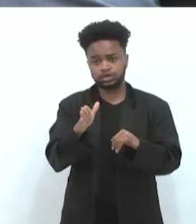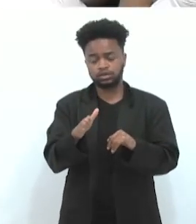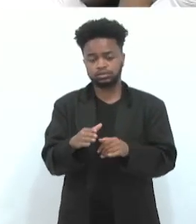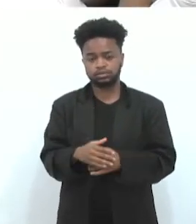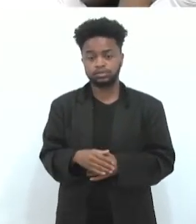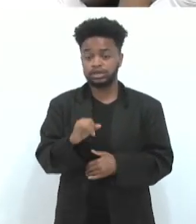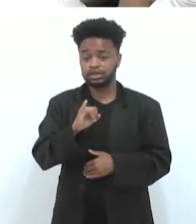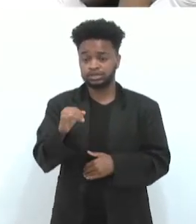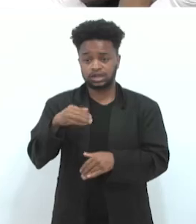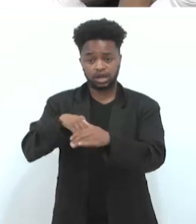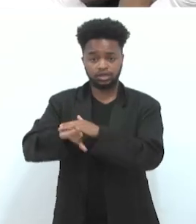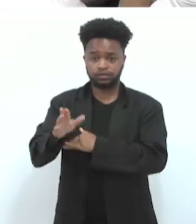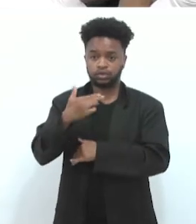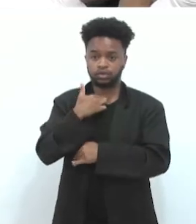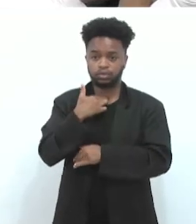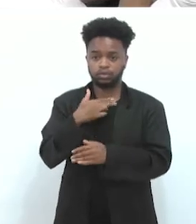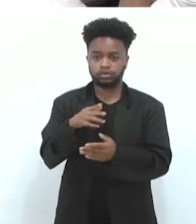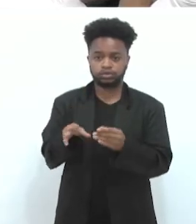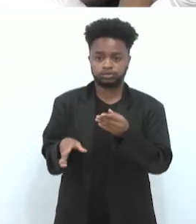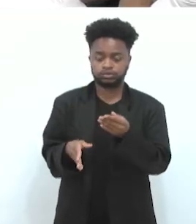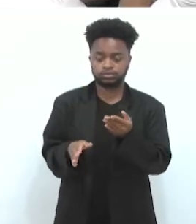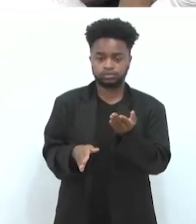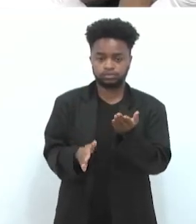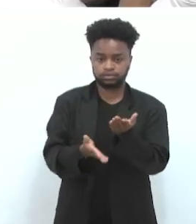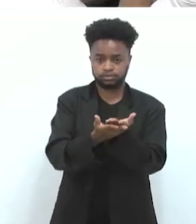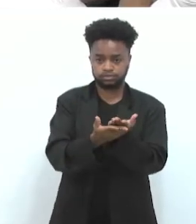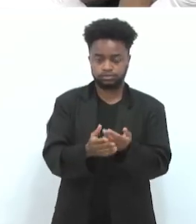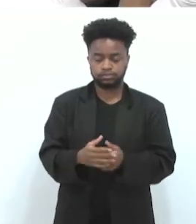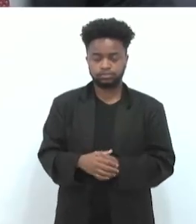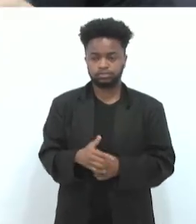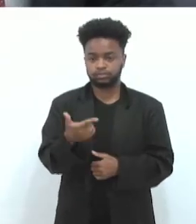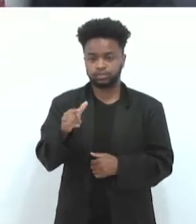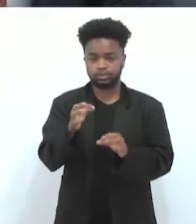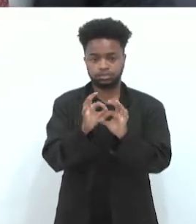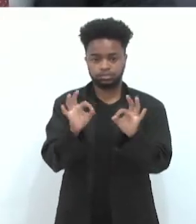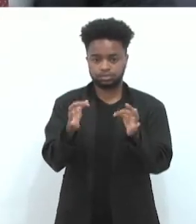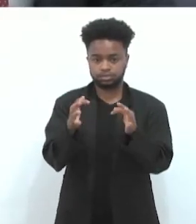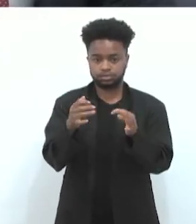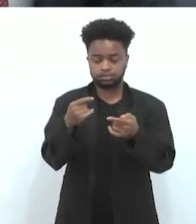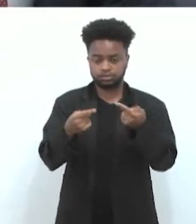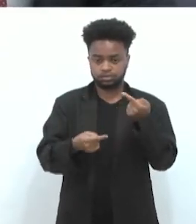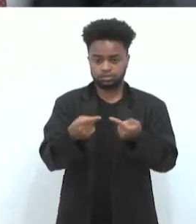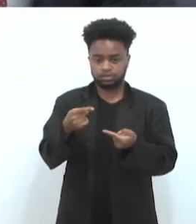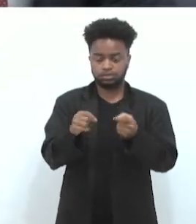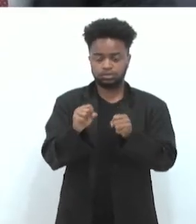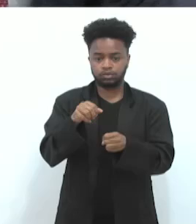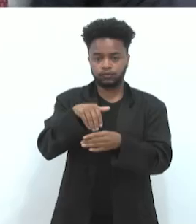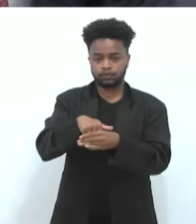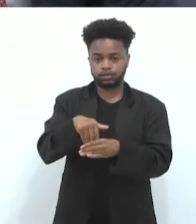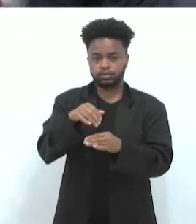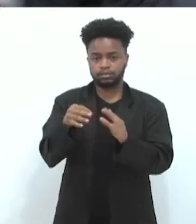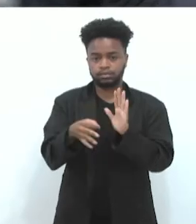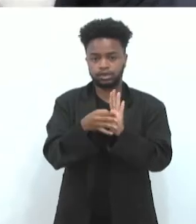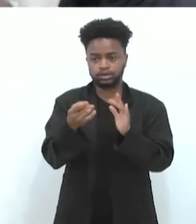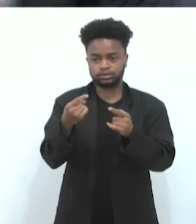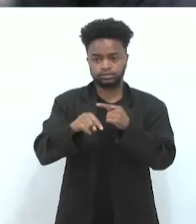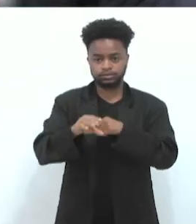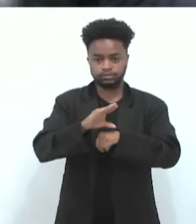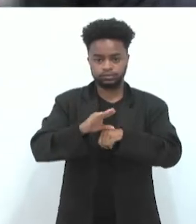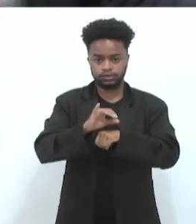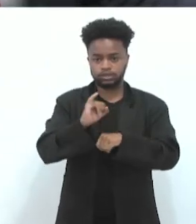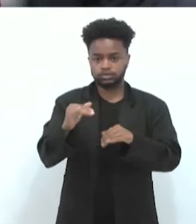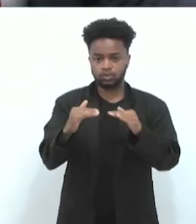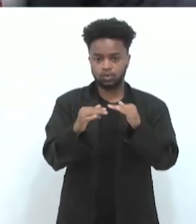arquivado, não pode anexar. Então, não havendo quem queira discutir, em votação o parecer pela inconstitucionalidade. Se os que